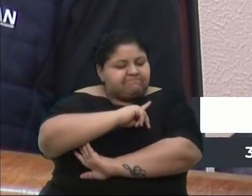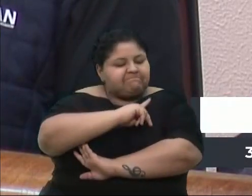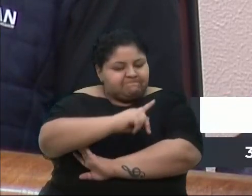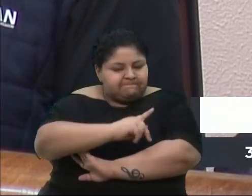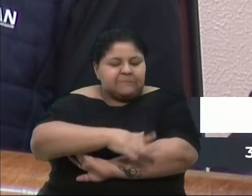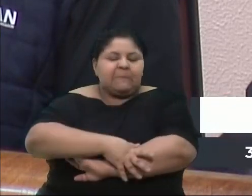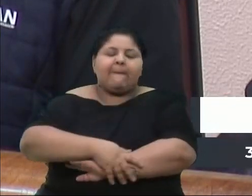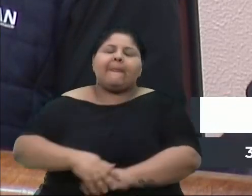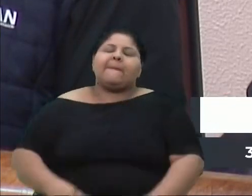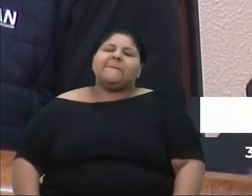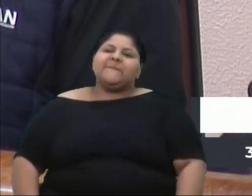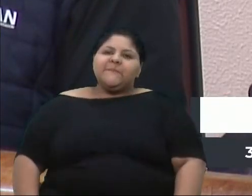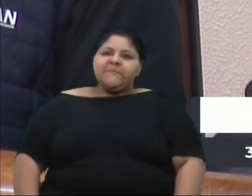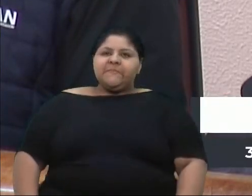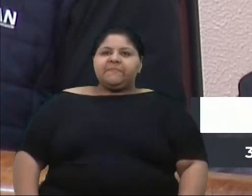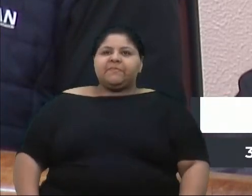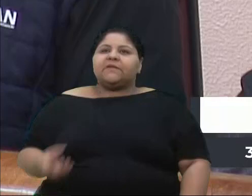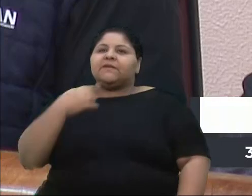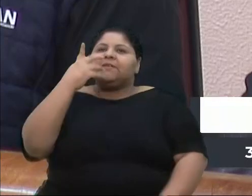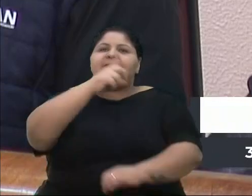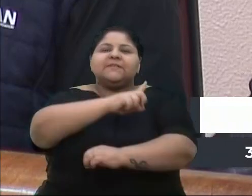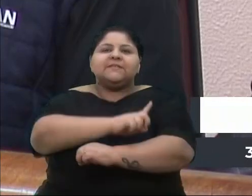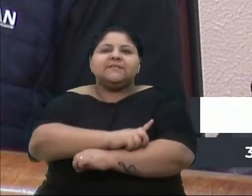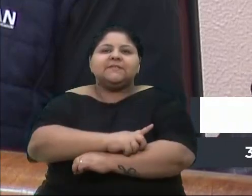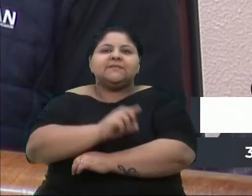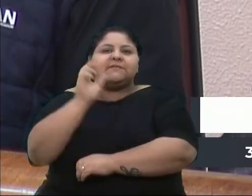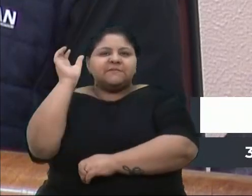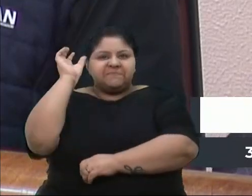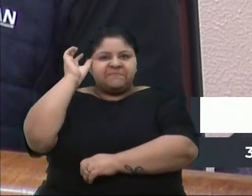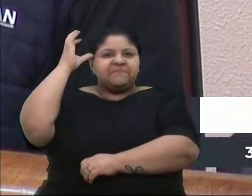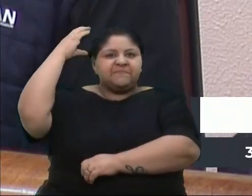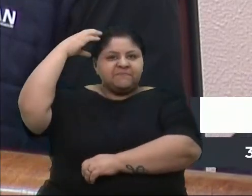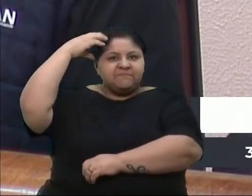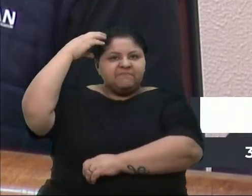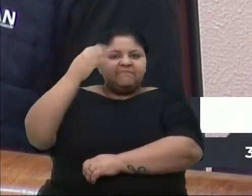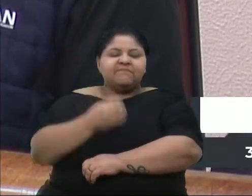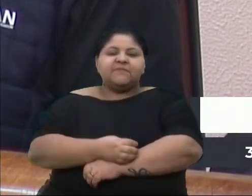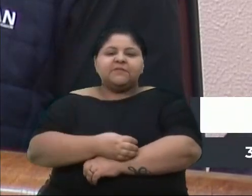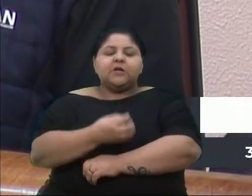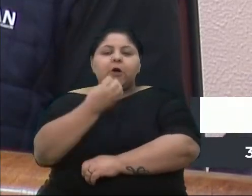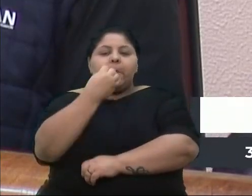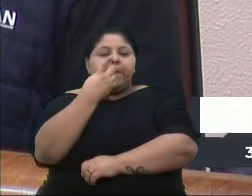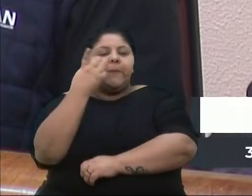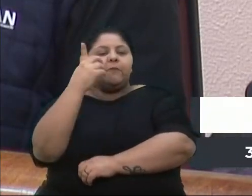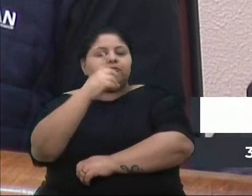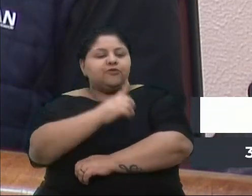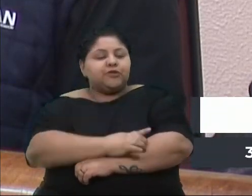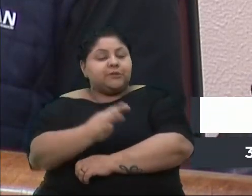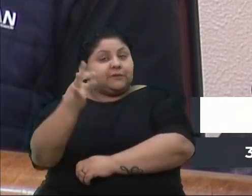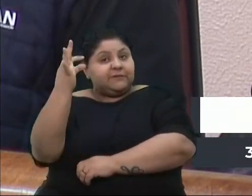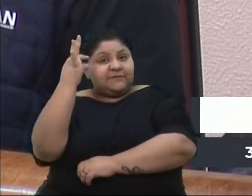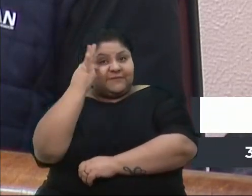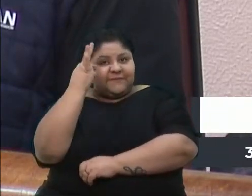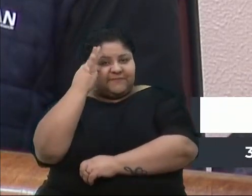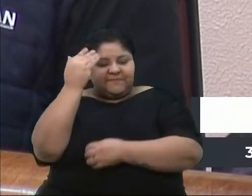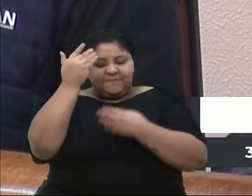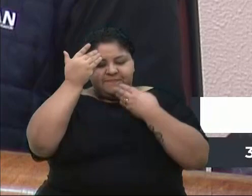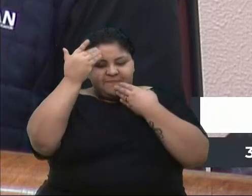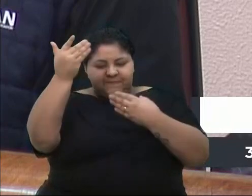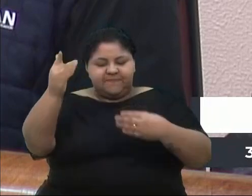presidente. Bom dia, Felipe Gremeier. Bom dia, presente. Obrigado,